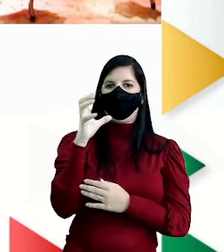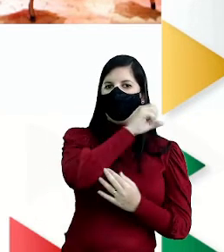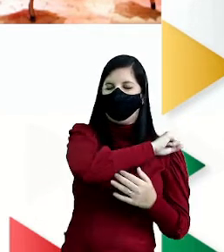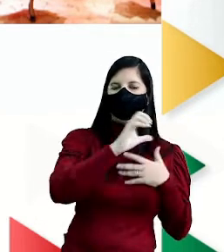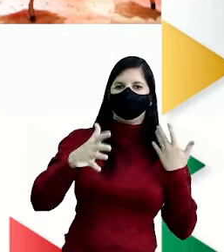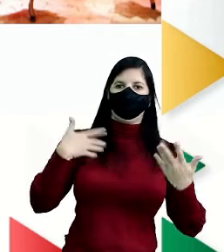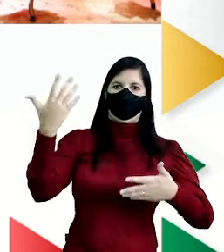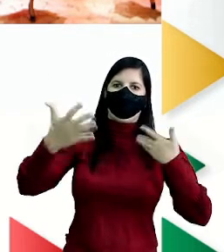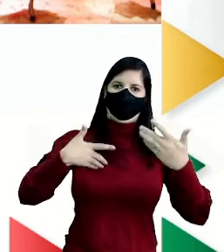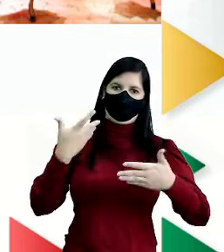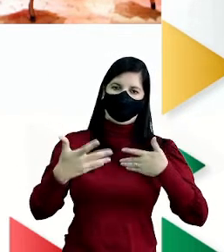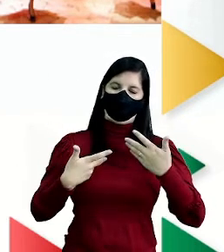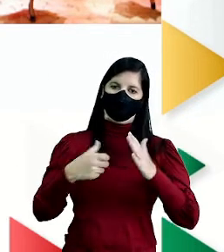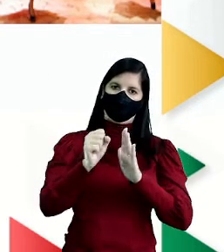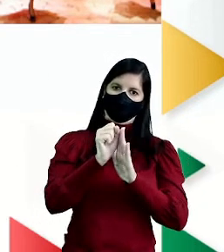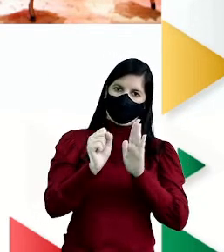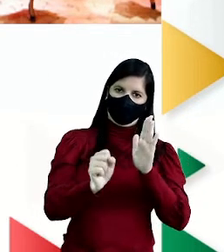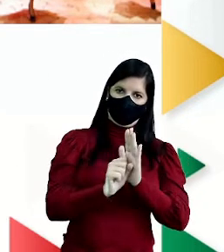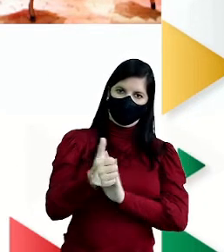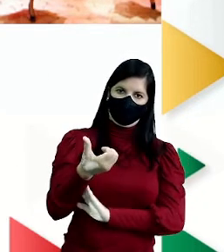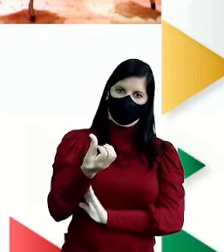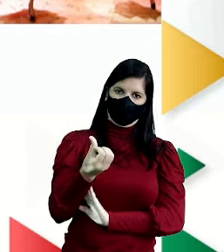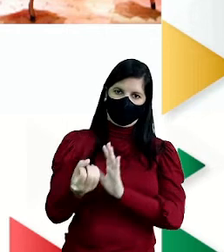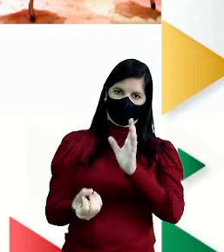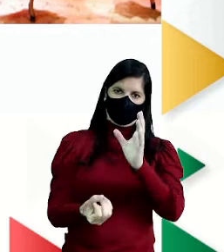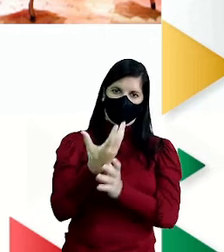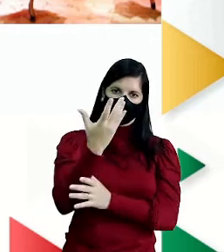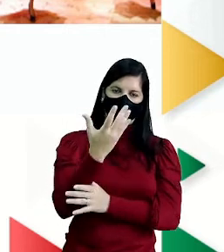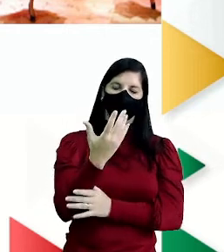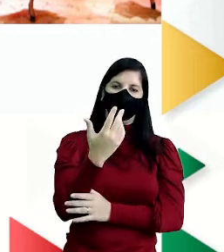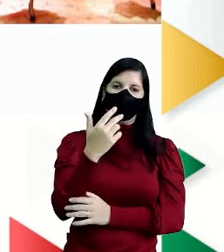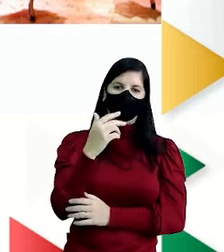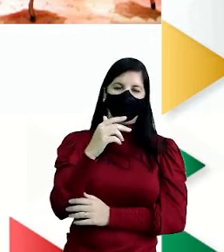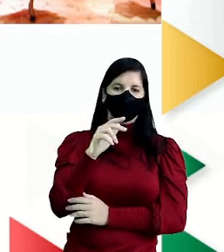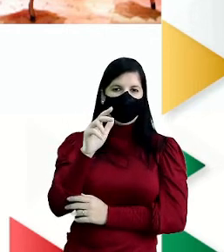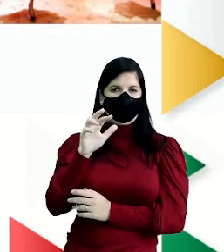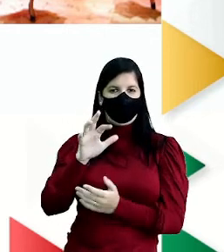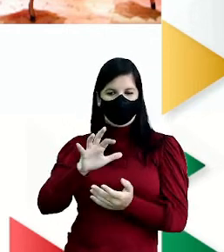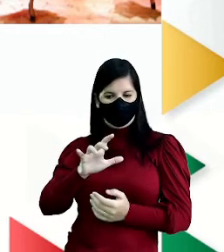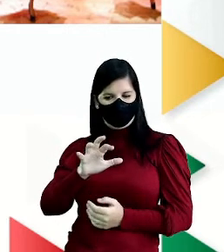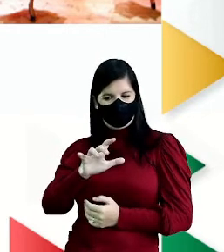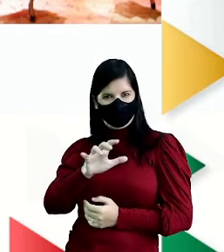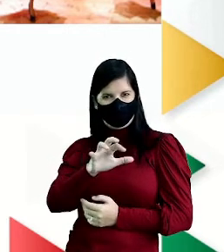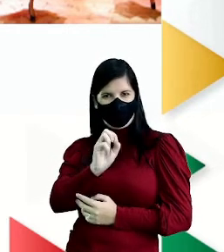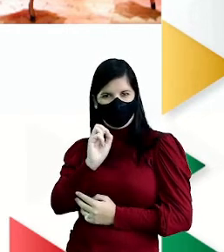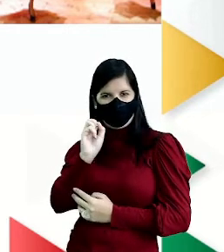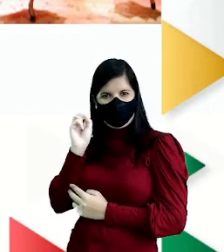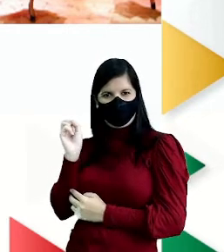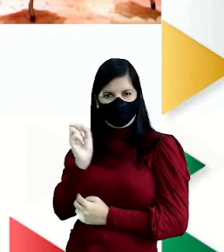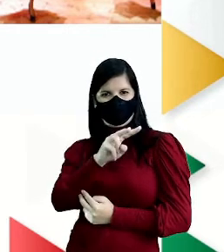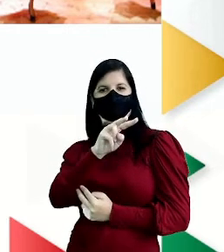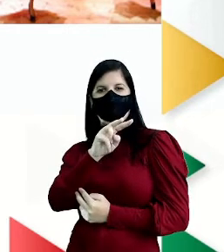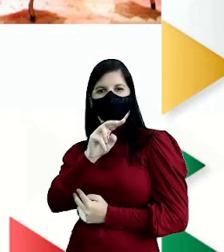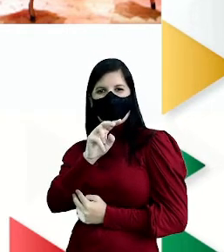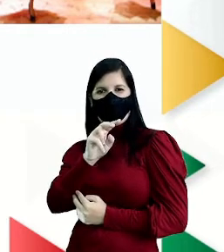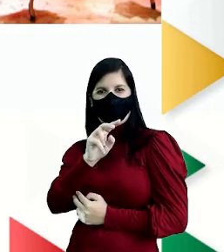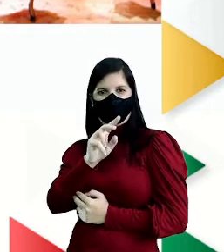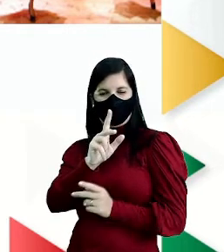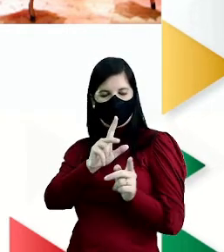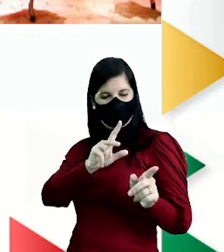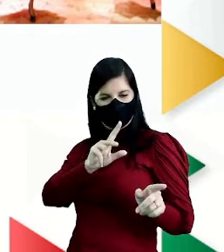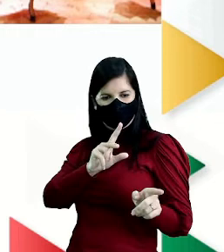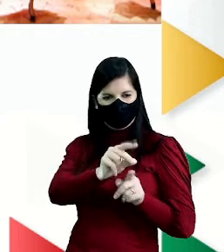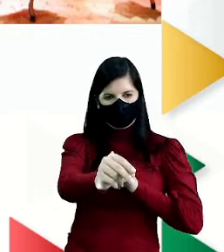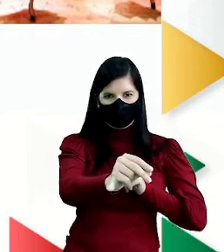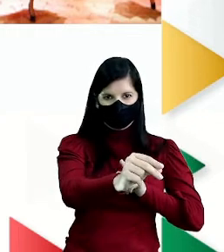no século XVI foi-se criado um ritual contra o veneno da picada da aranha tarântula. Recomendava-se à